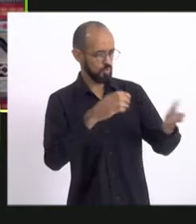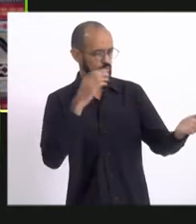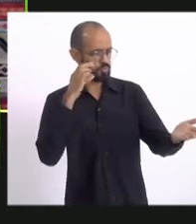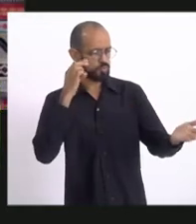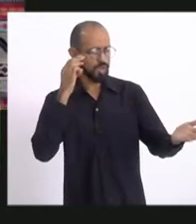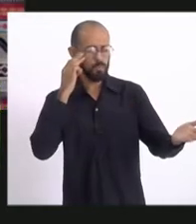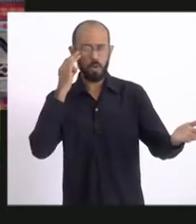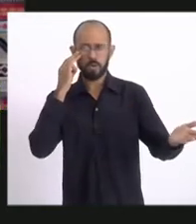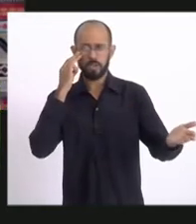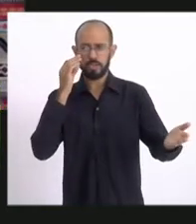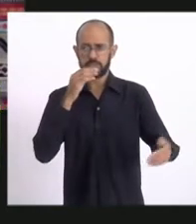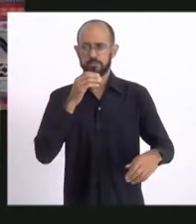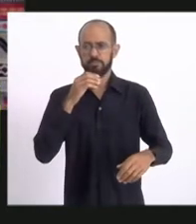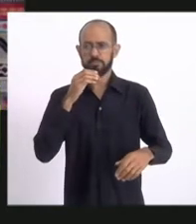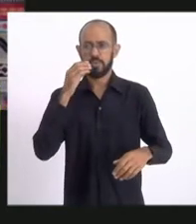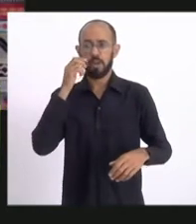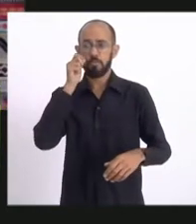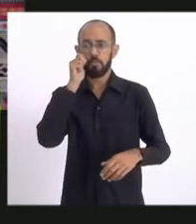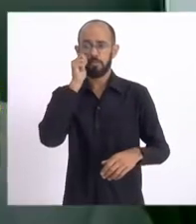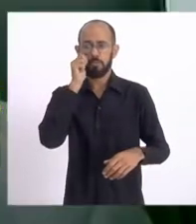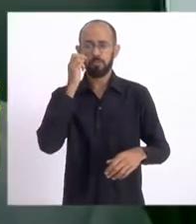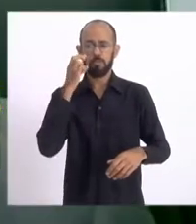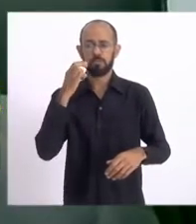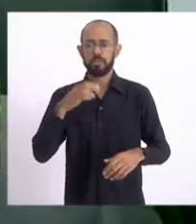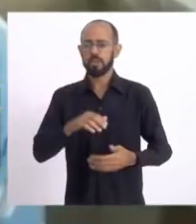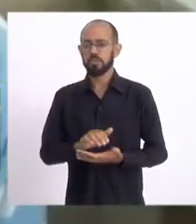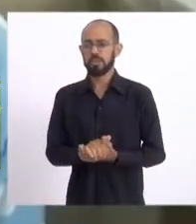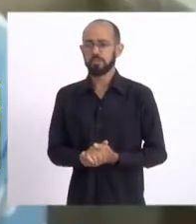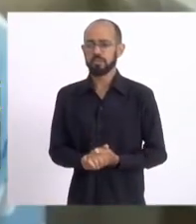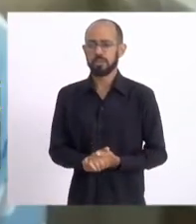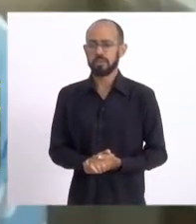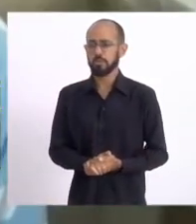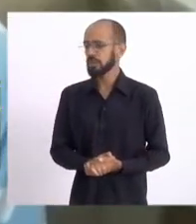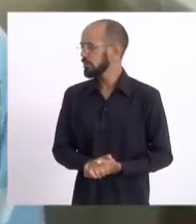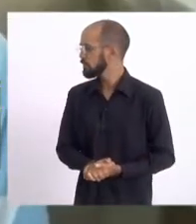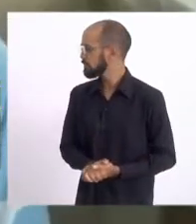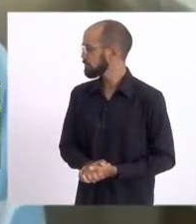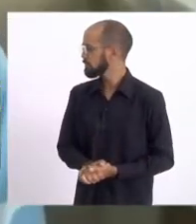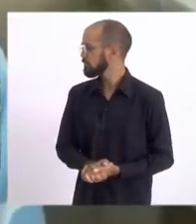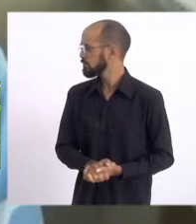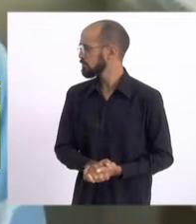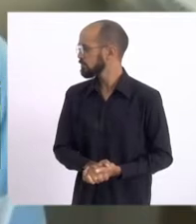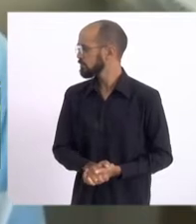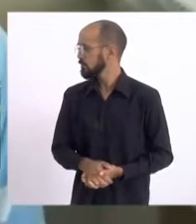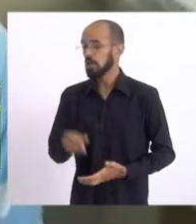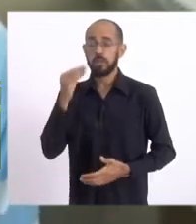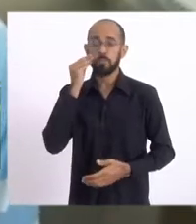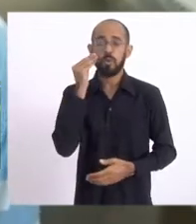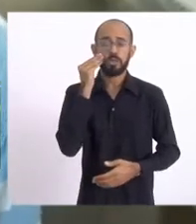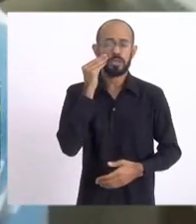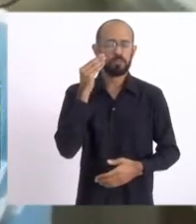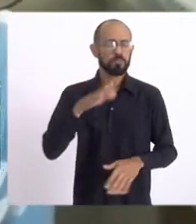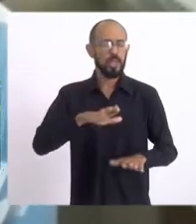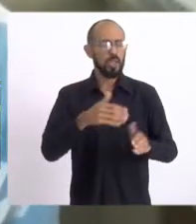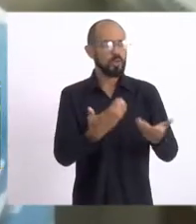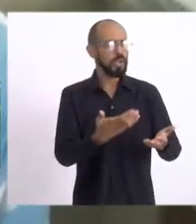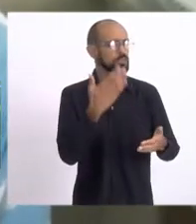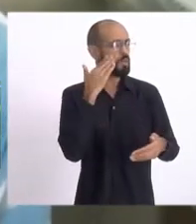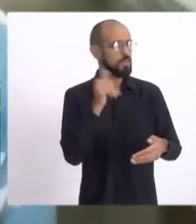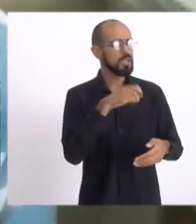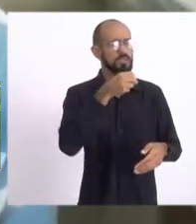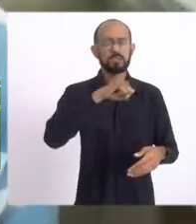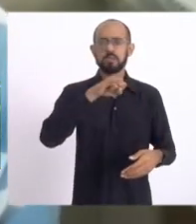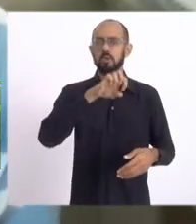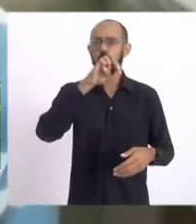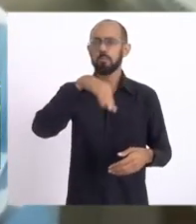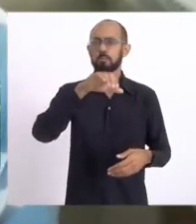Luiz Paulo. Eu estou perguntando se o Mink também analisou esse tem acordo.